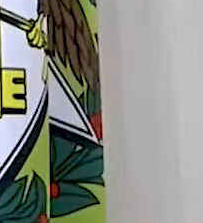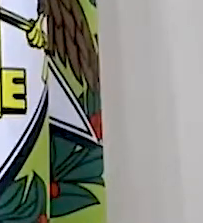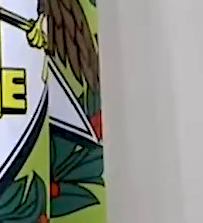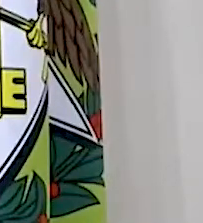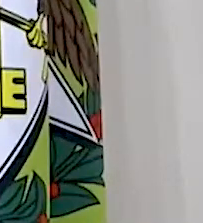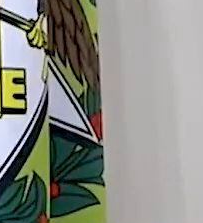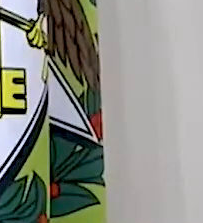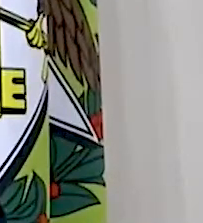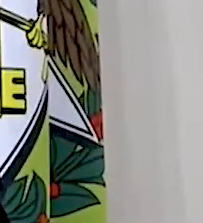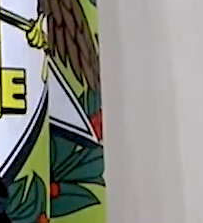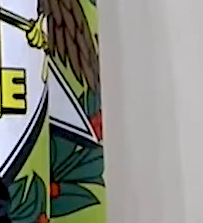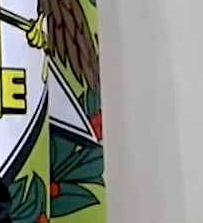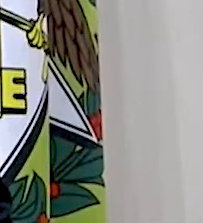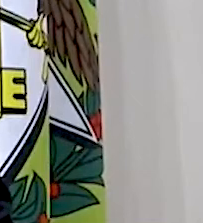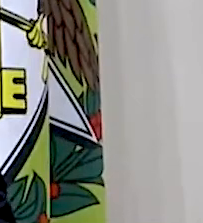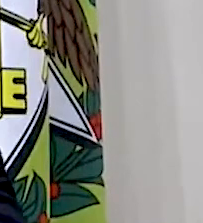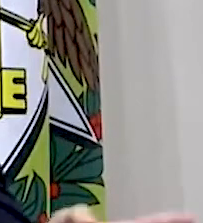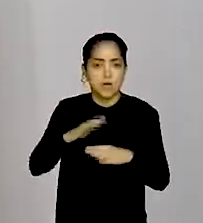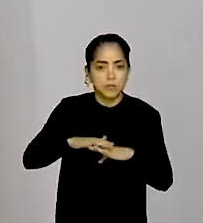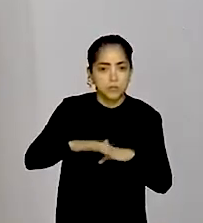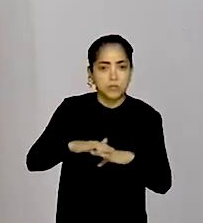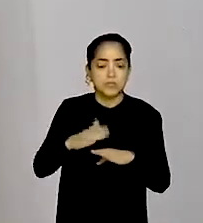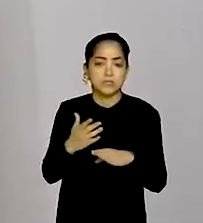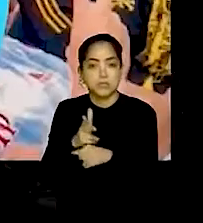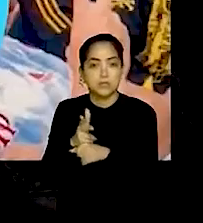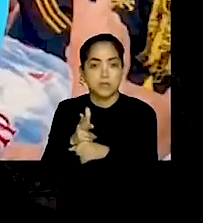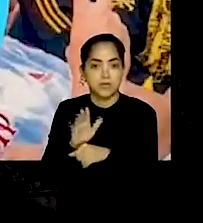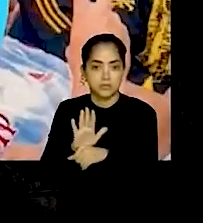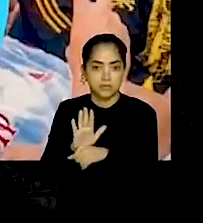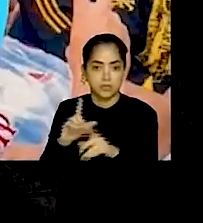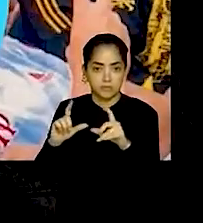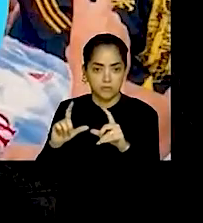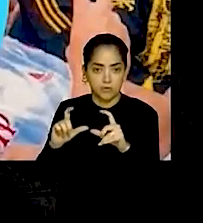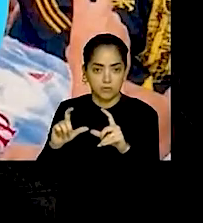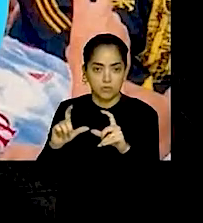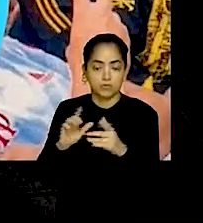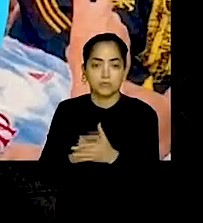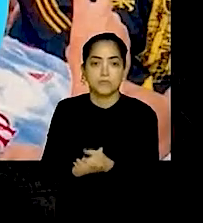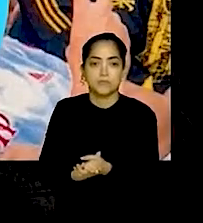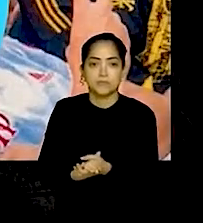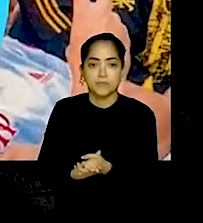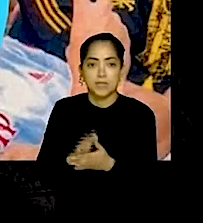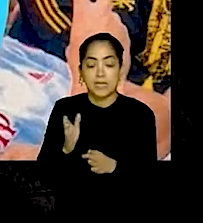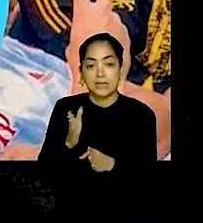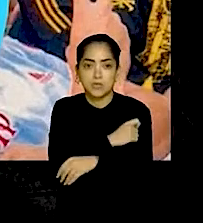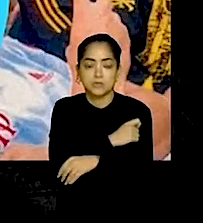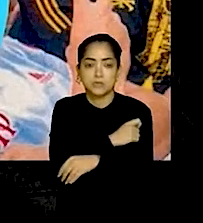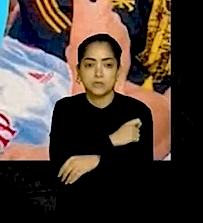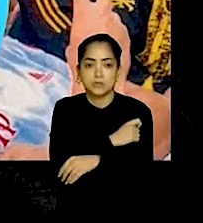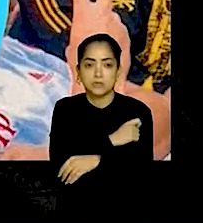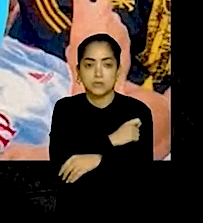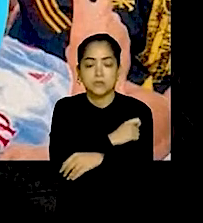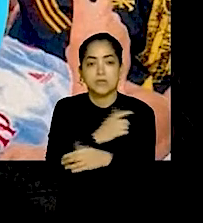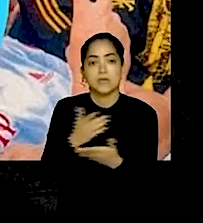motivos para a polícia fazer esse tipo de conotação? Tem uma imagem. Olha lá, né, na imagem da direita, o estudante, imagem